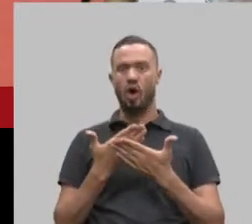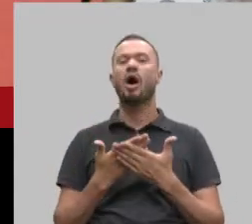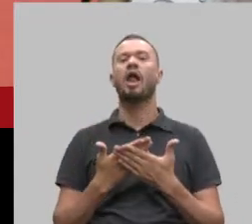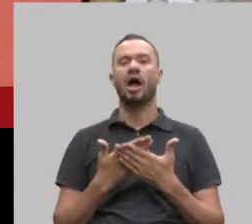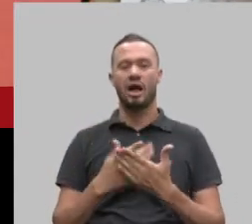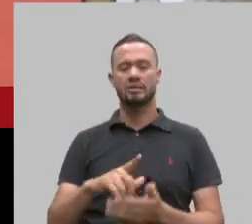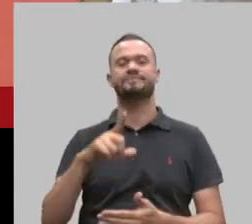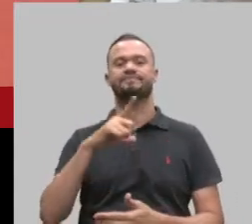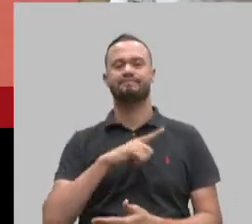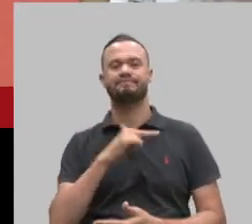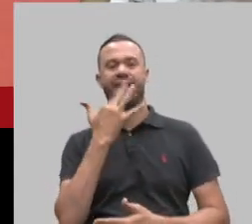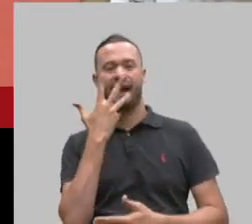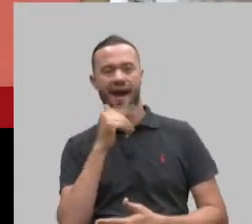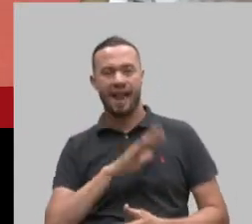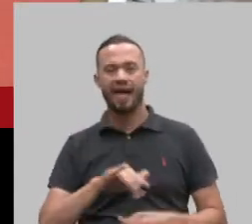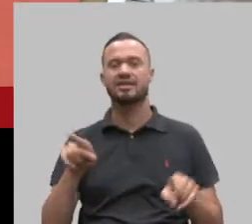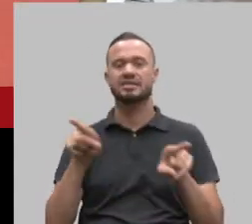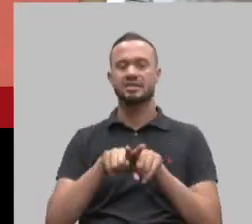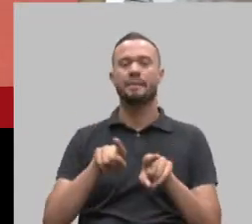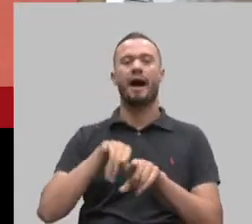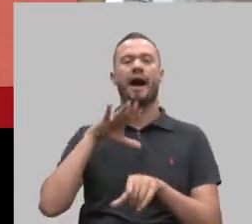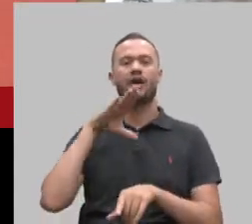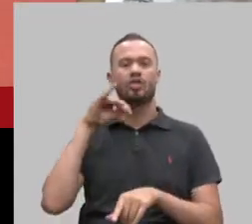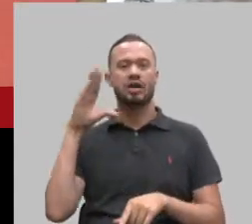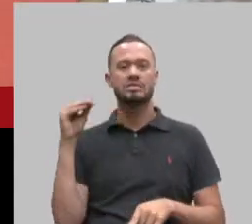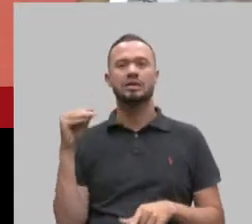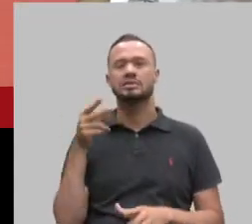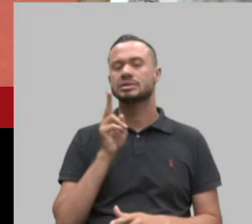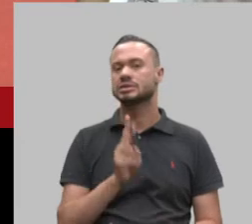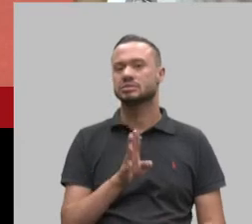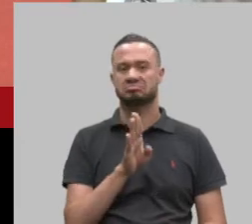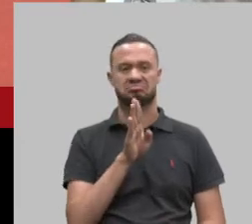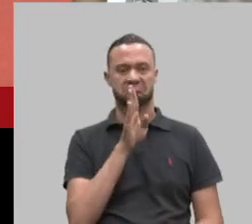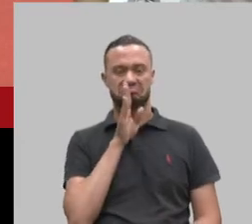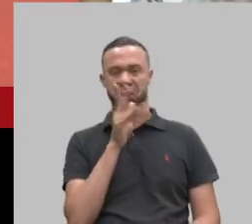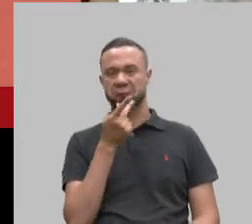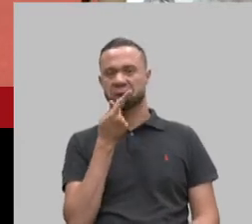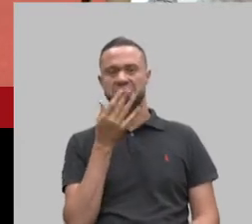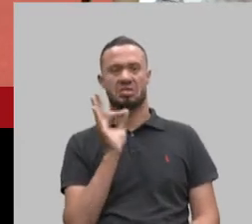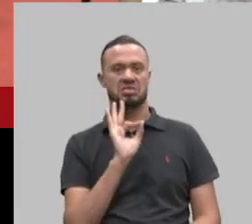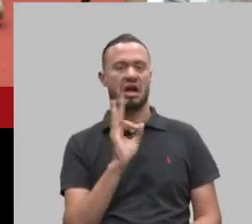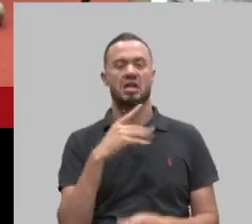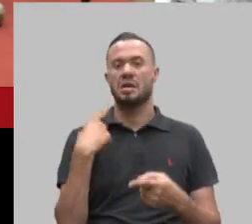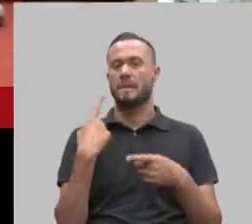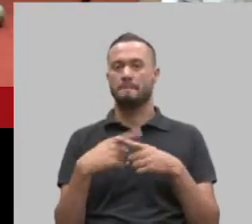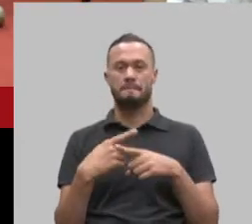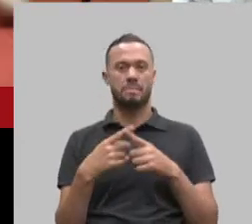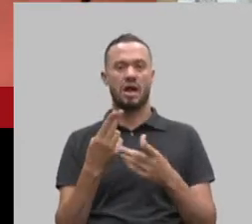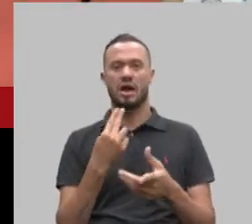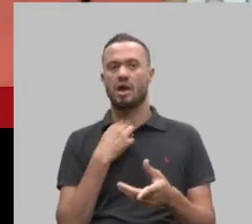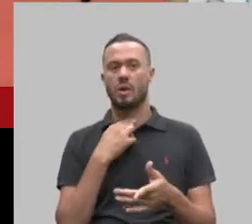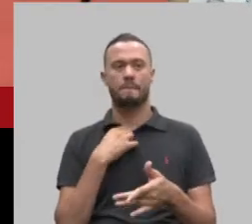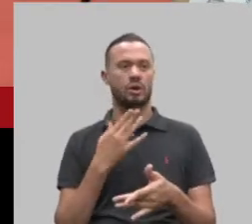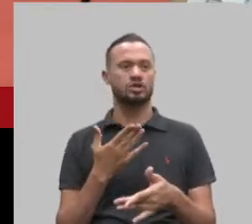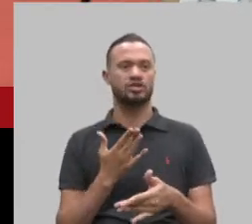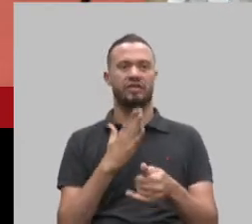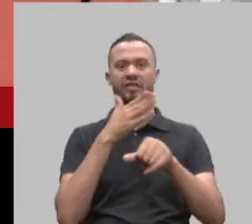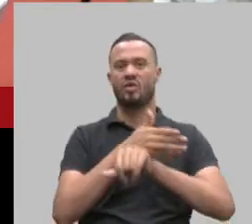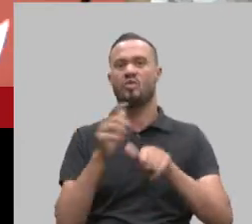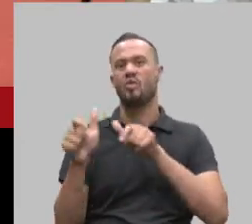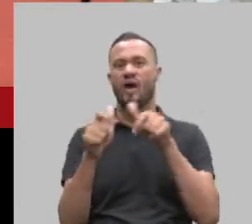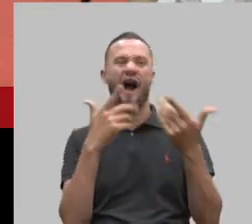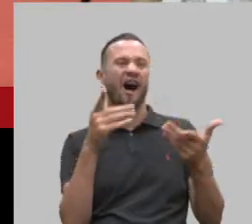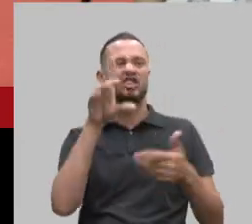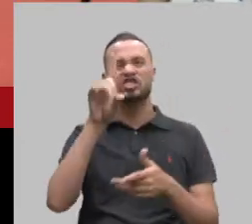e adolescentes que são silenciados e que não podem ter acesso não porque eles não querem ou não porque a diretora os